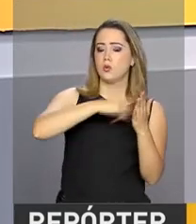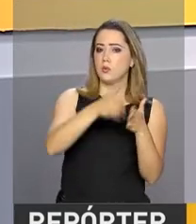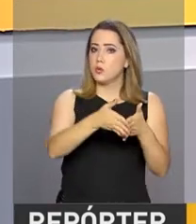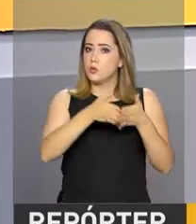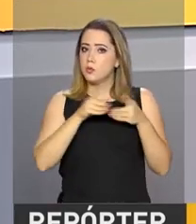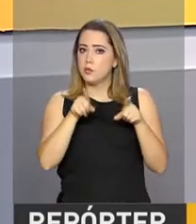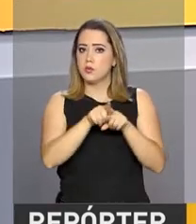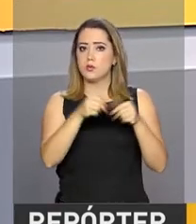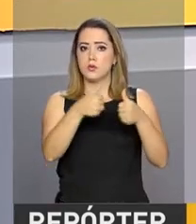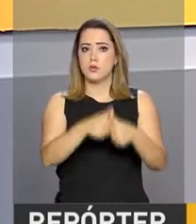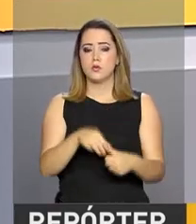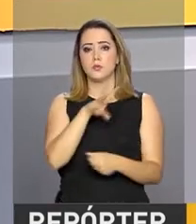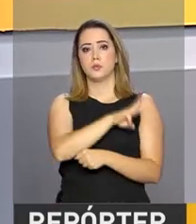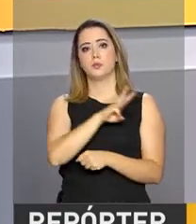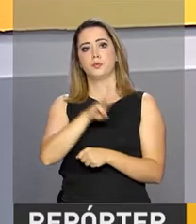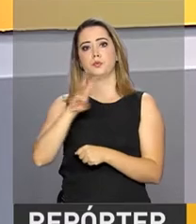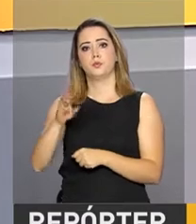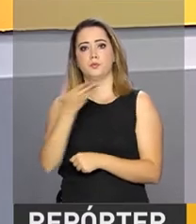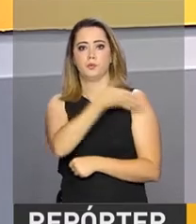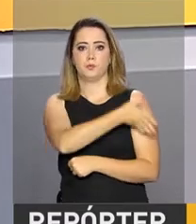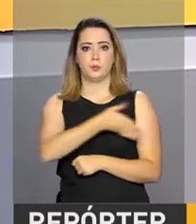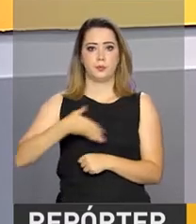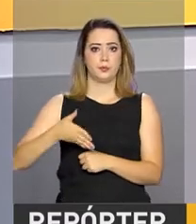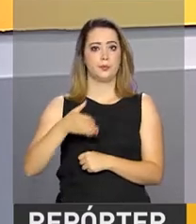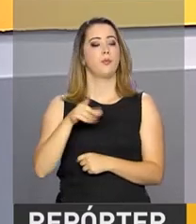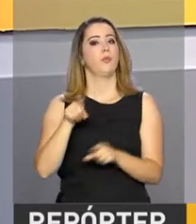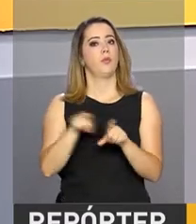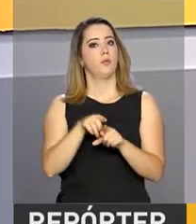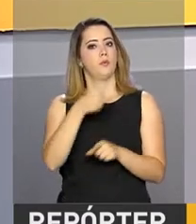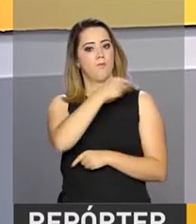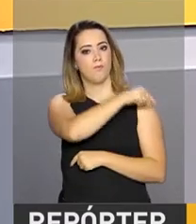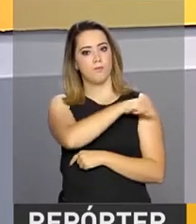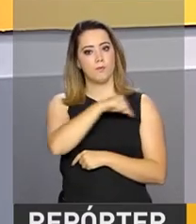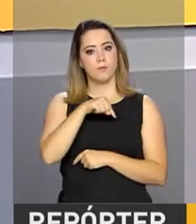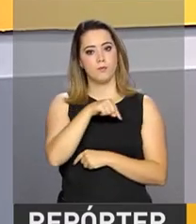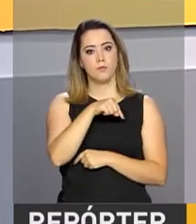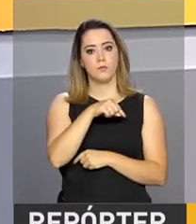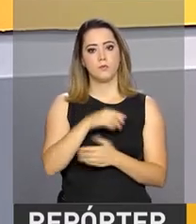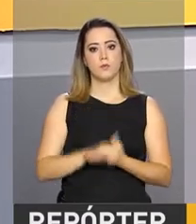está na página do participante na internet em